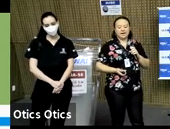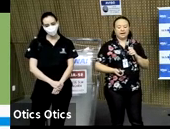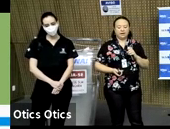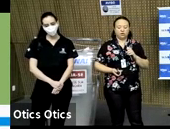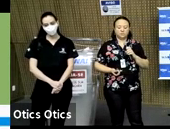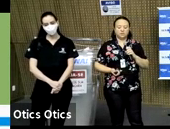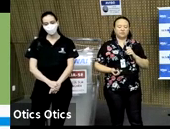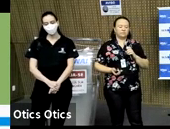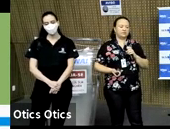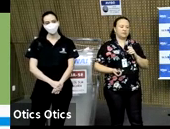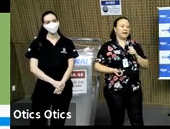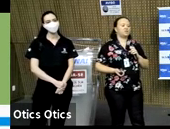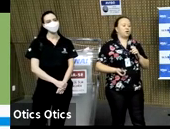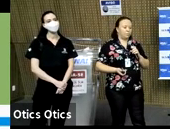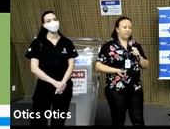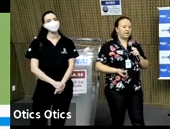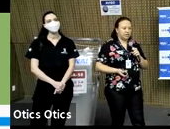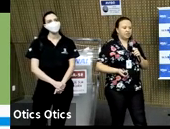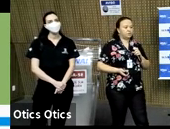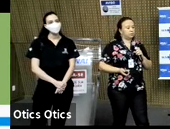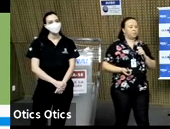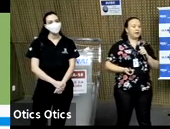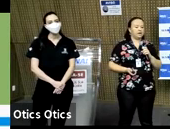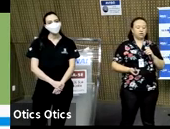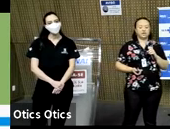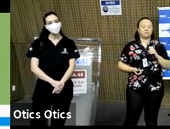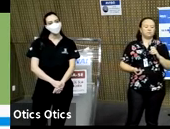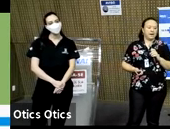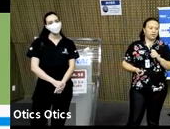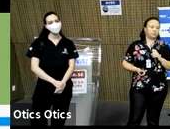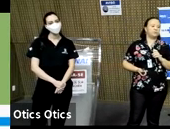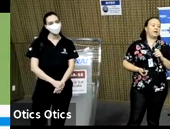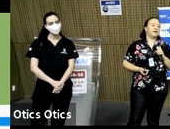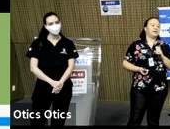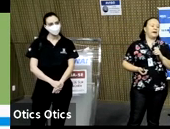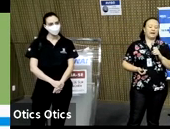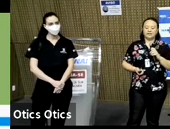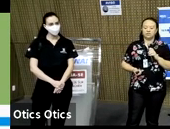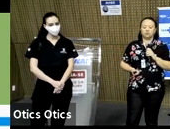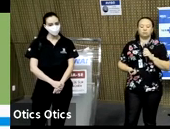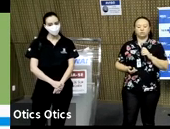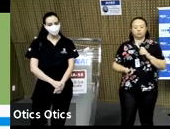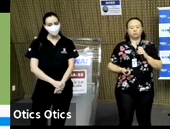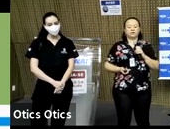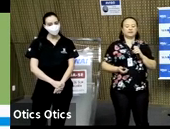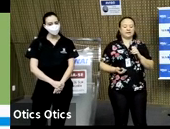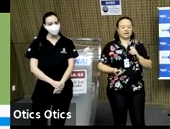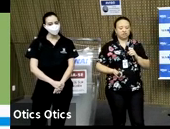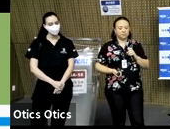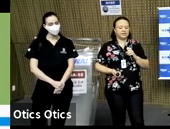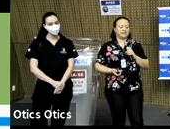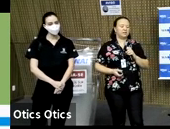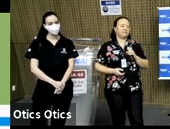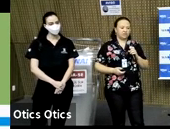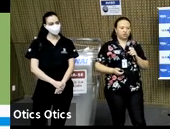demora. Nós observamos nesse slide uma falha de registro também, que nós temos médicos que realizam sutura, drenagem